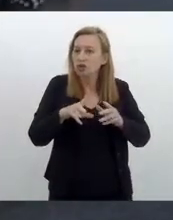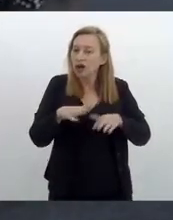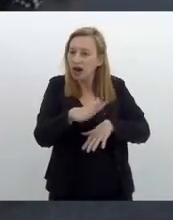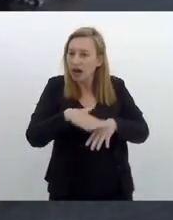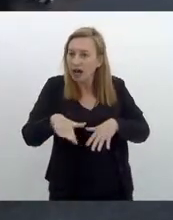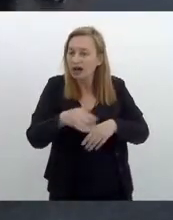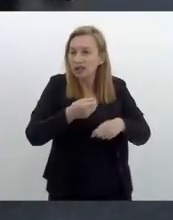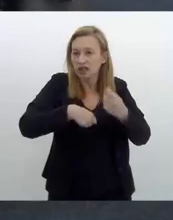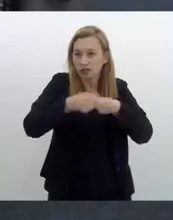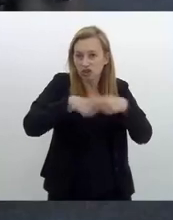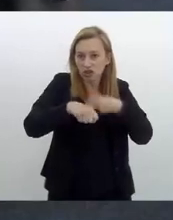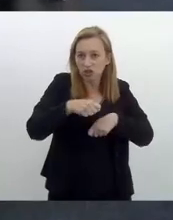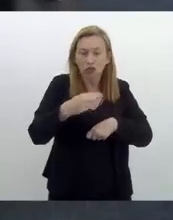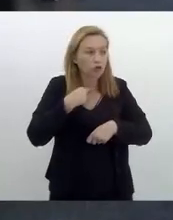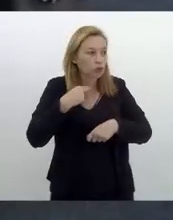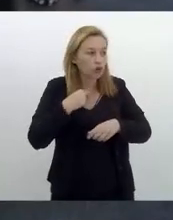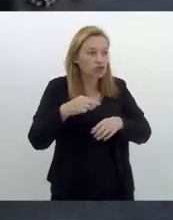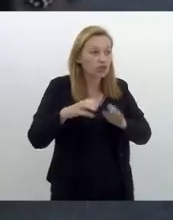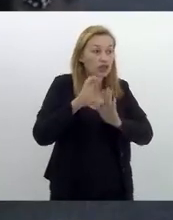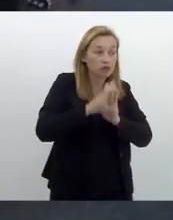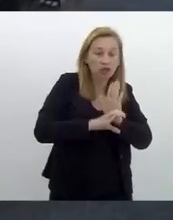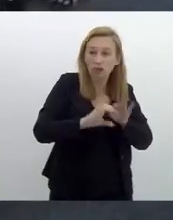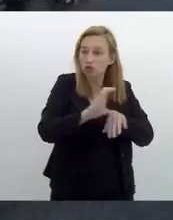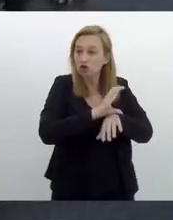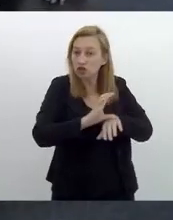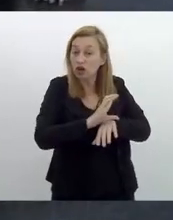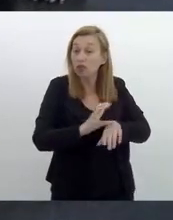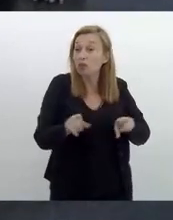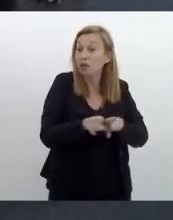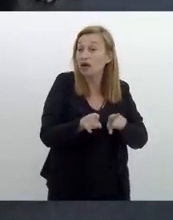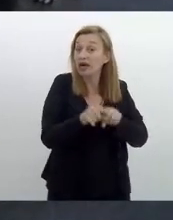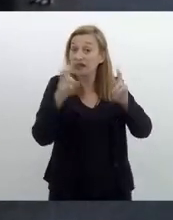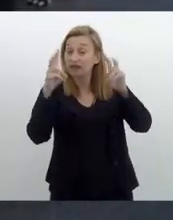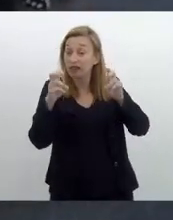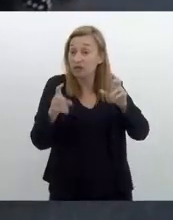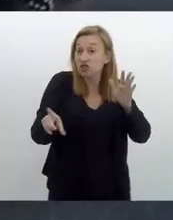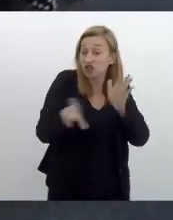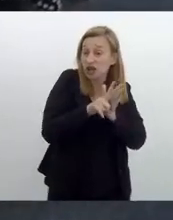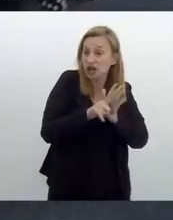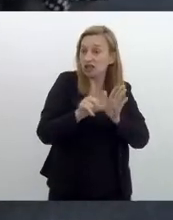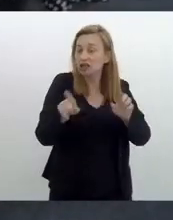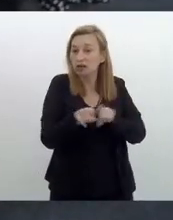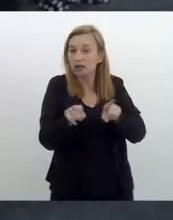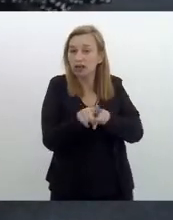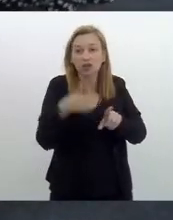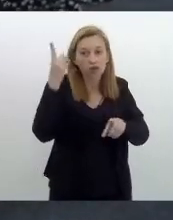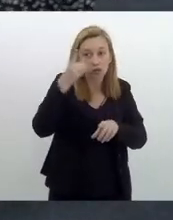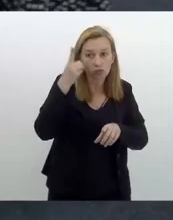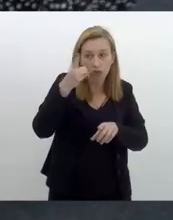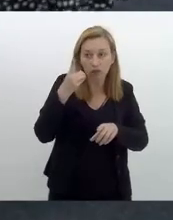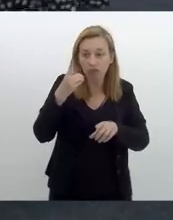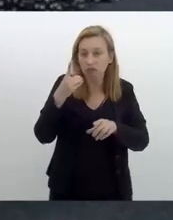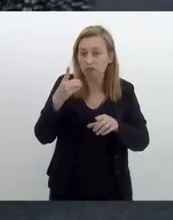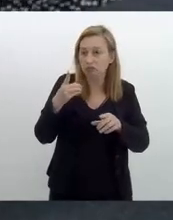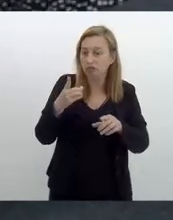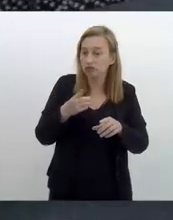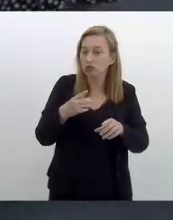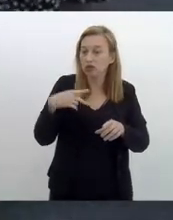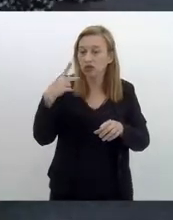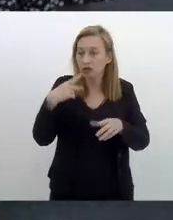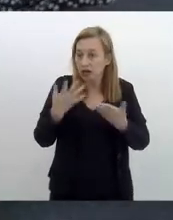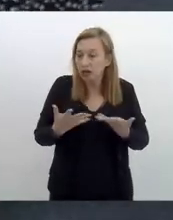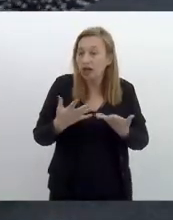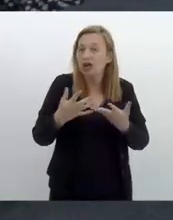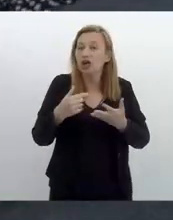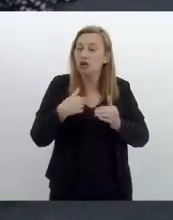que não pode ser por emenda constitucional porque é tema de lei e não pode ser de iniciativa do parlamento porque cairia em vício de iniciativa eu encaminhei aqui